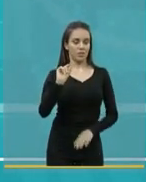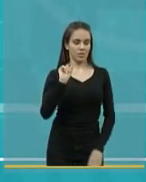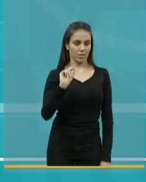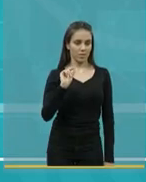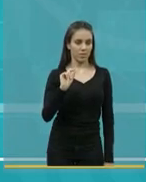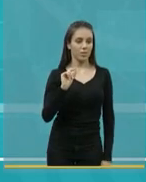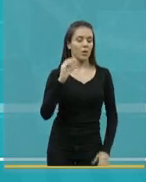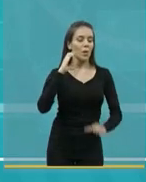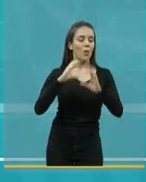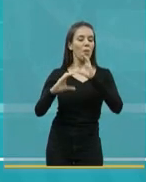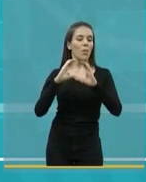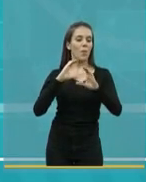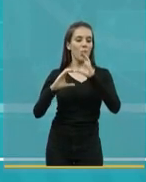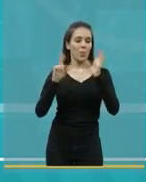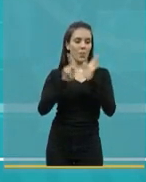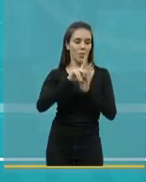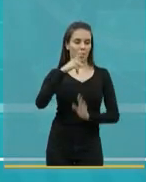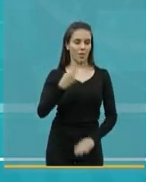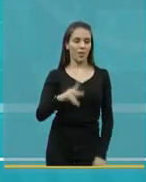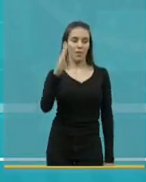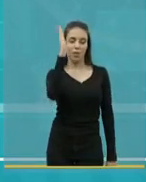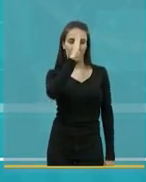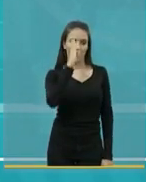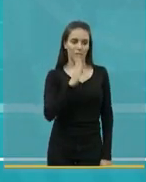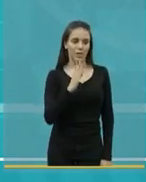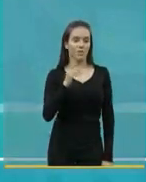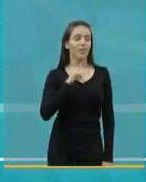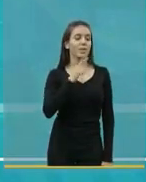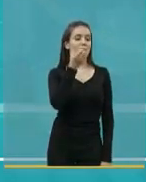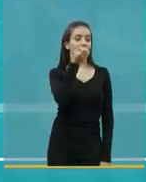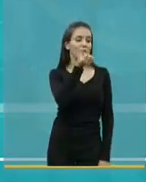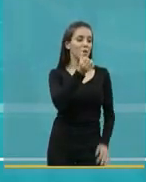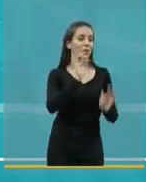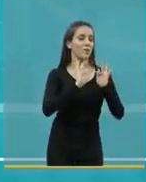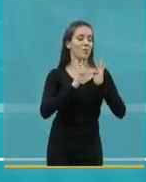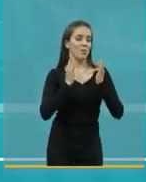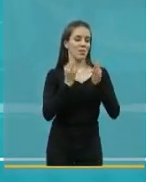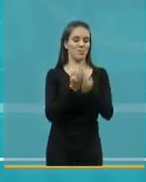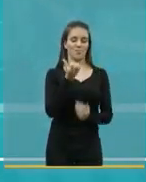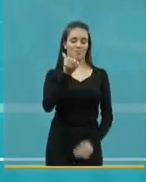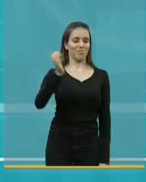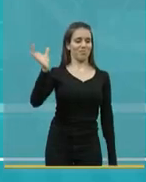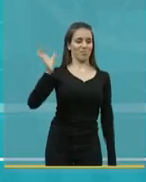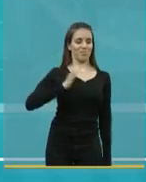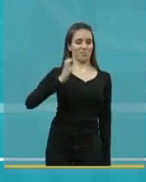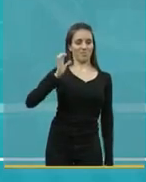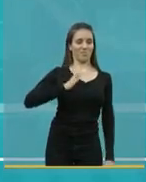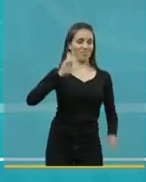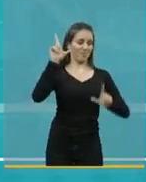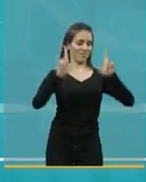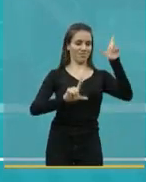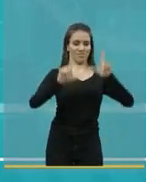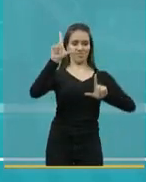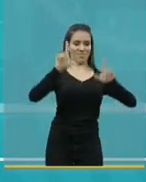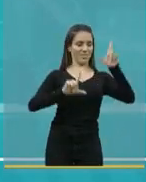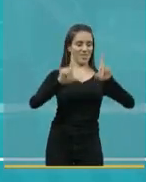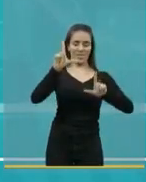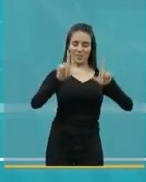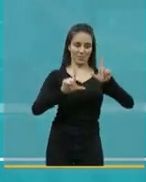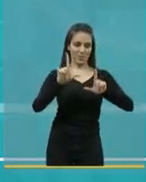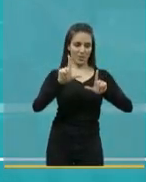no brasil que estão na mão de seis famílias 6 barões da mídia você já disse certa vez